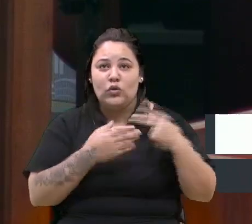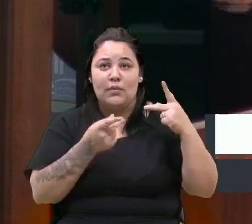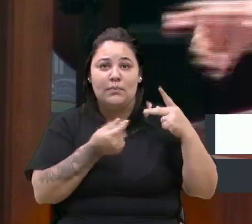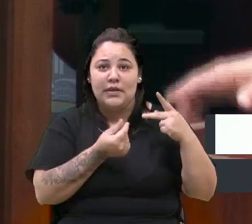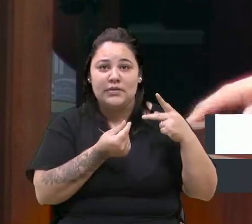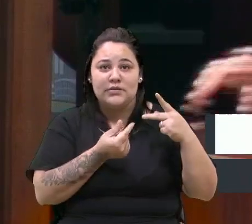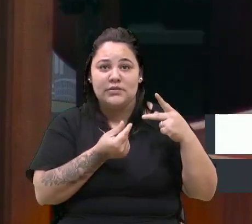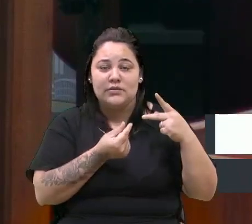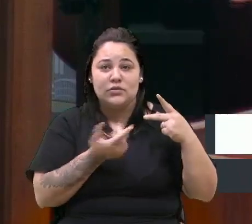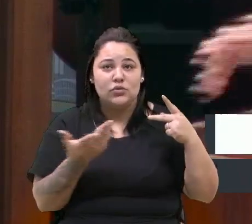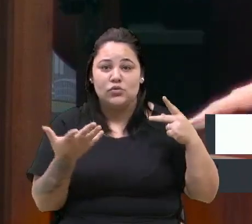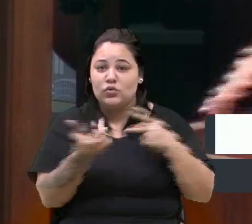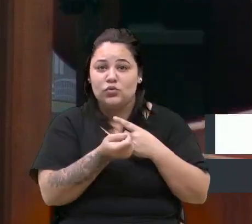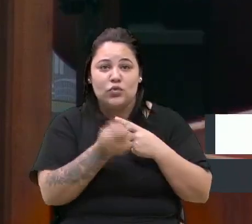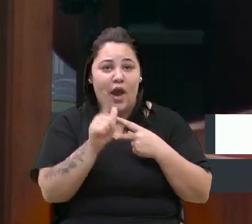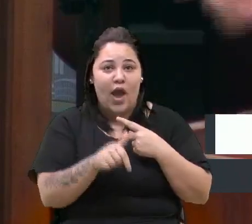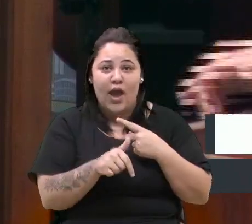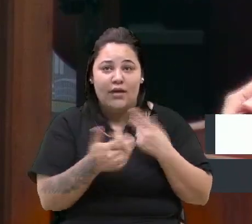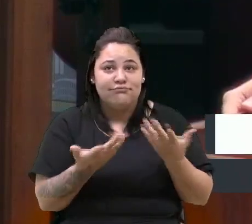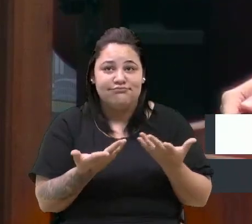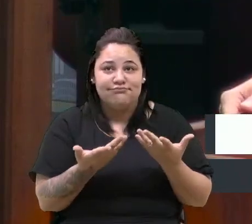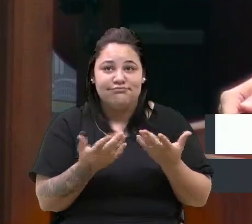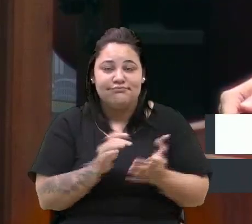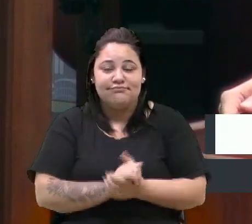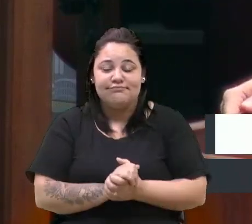chega com o celular e paga com o Pix.